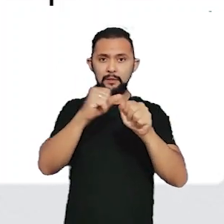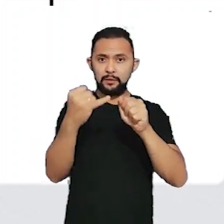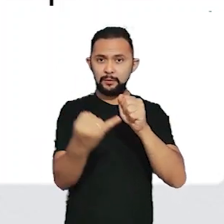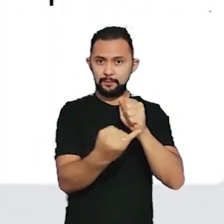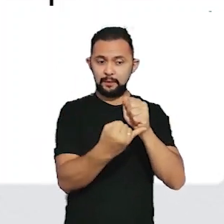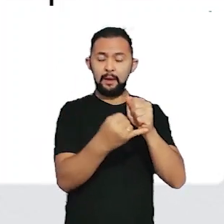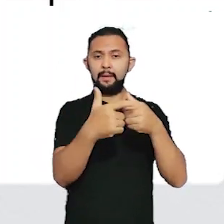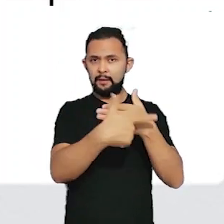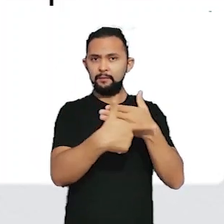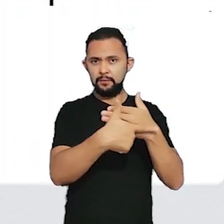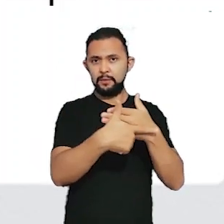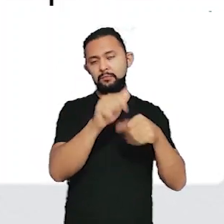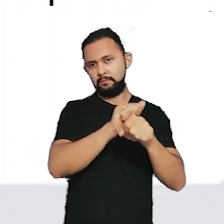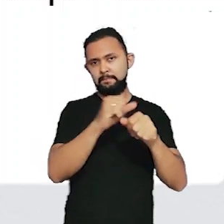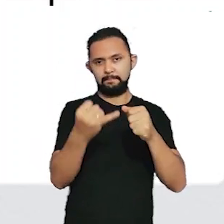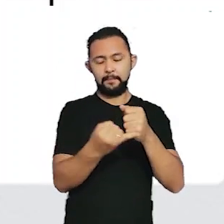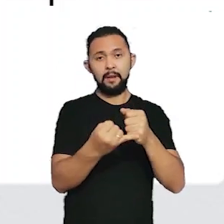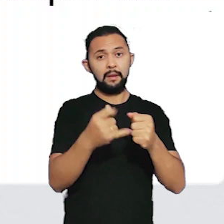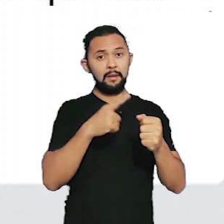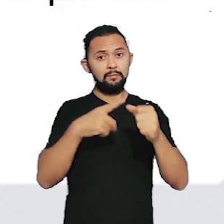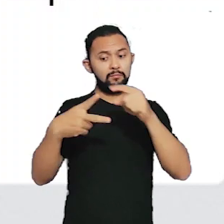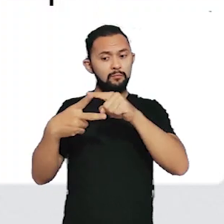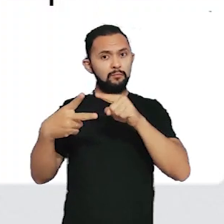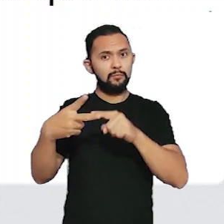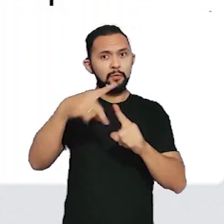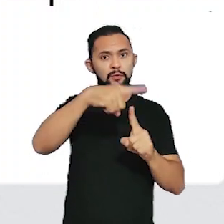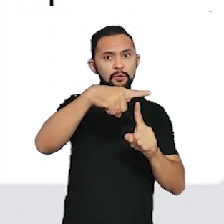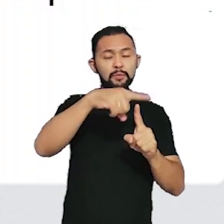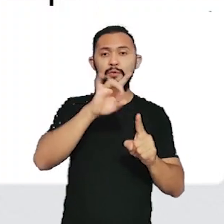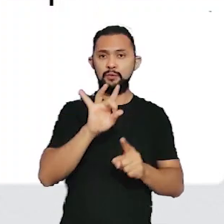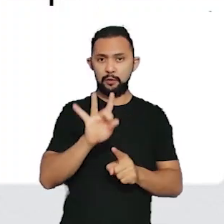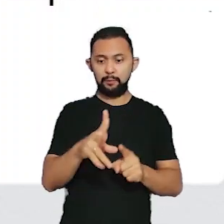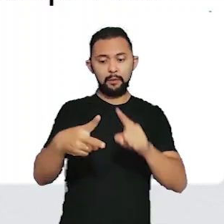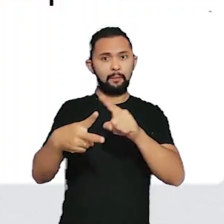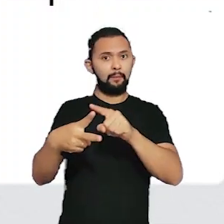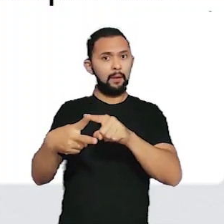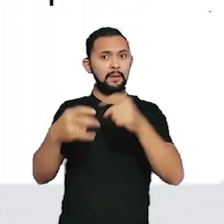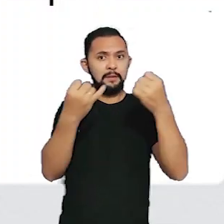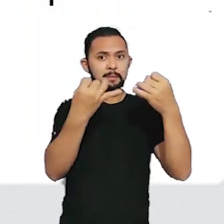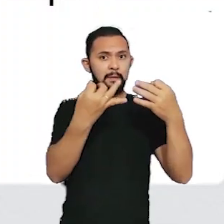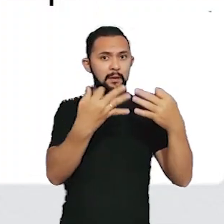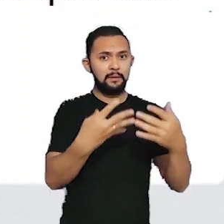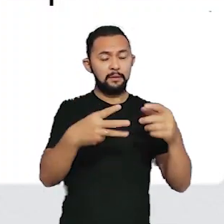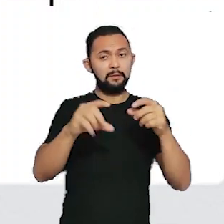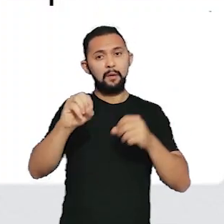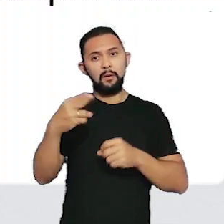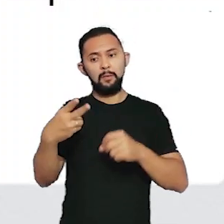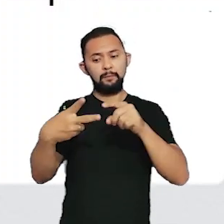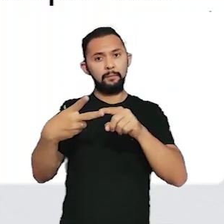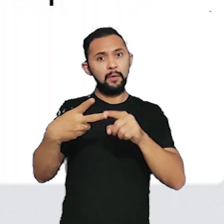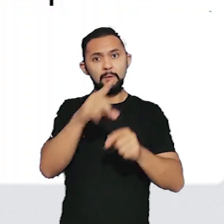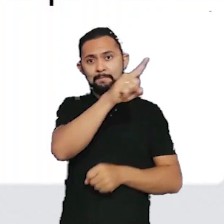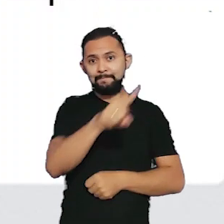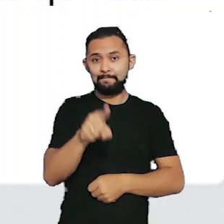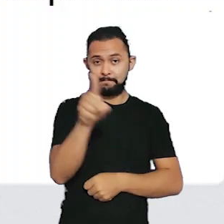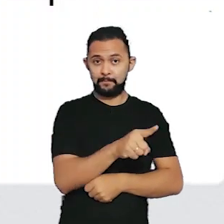adjetivo. Elas são classificadas em apenas 2 tipos, tá? Ela pode ser uma adjetiva explicativa ou ela pode ser uma adjetiva